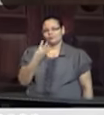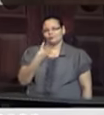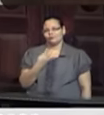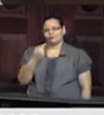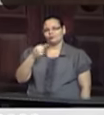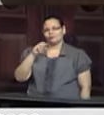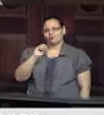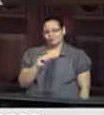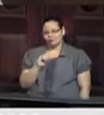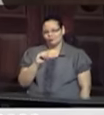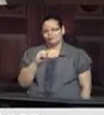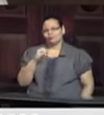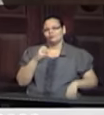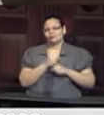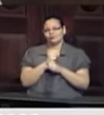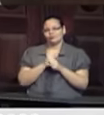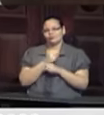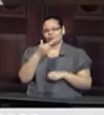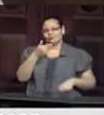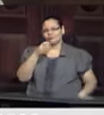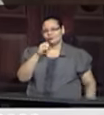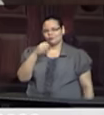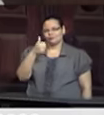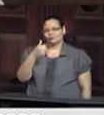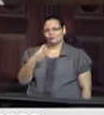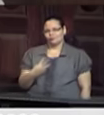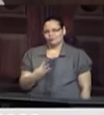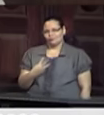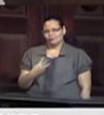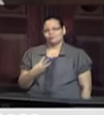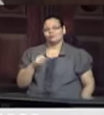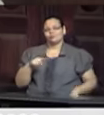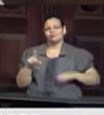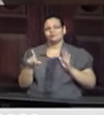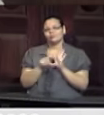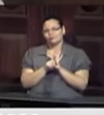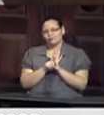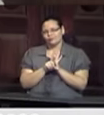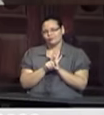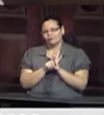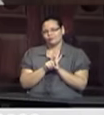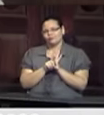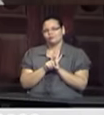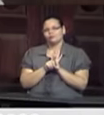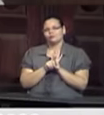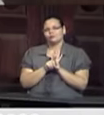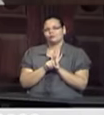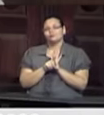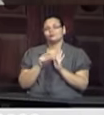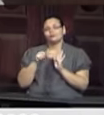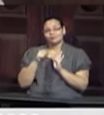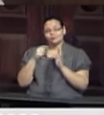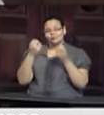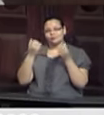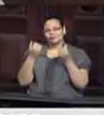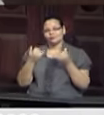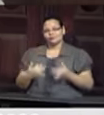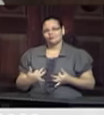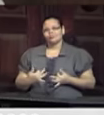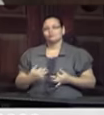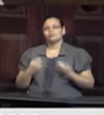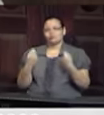6.470 de 2013. Esta é a lei que definiu